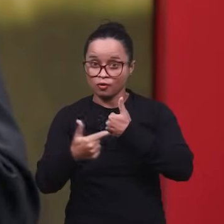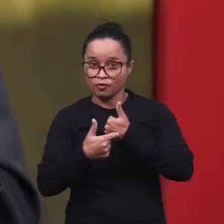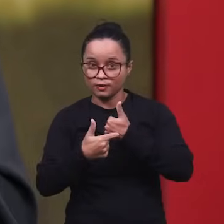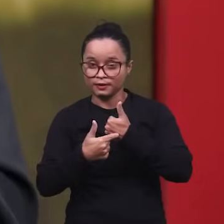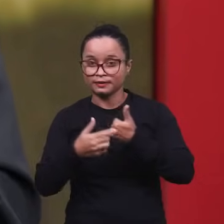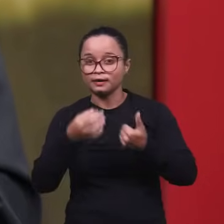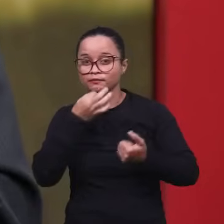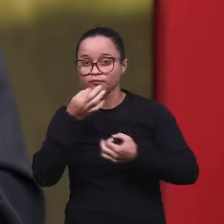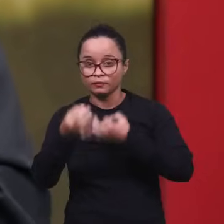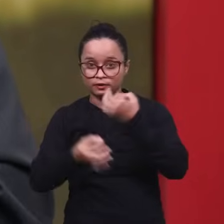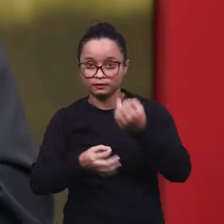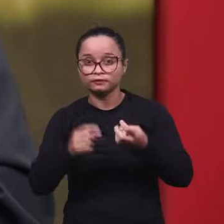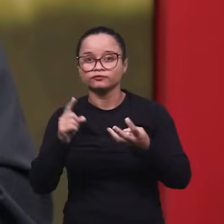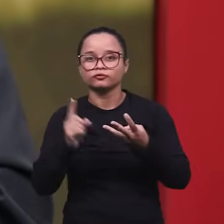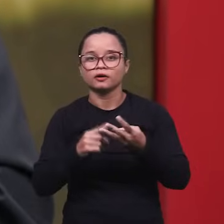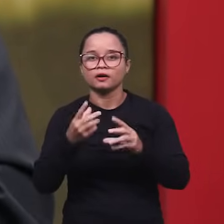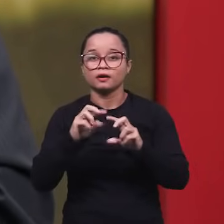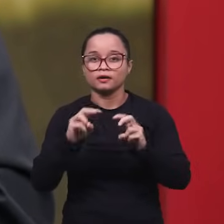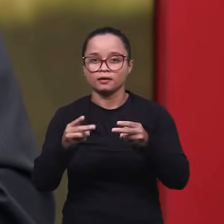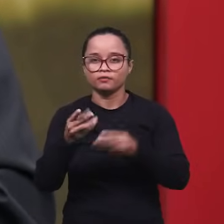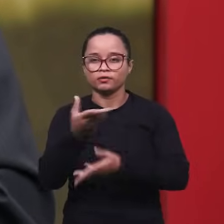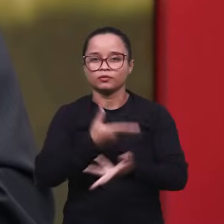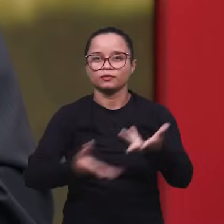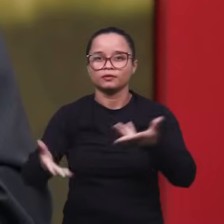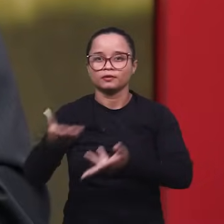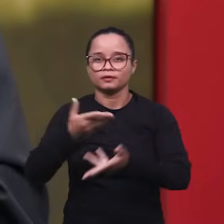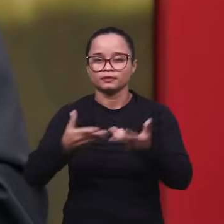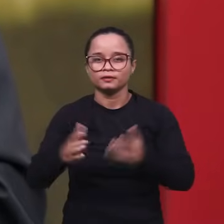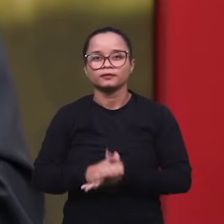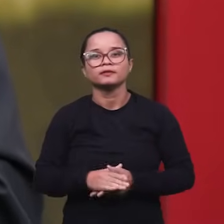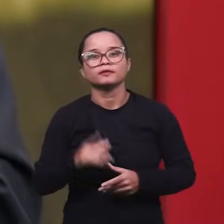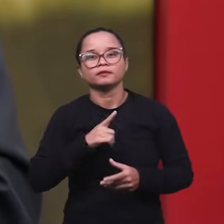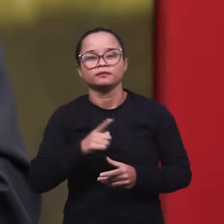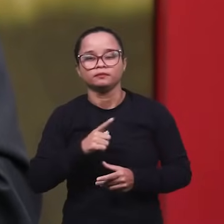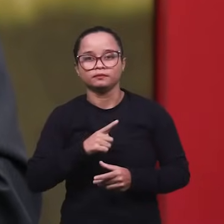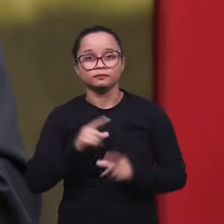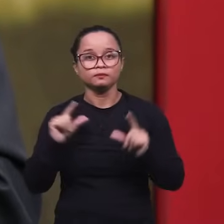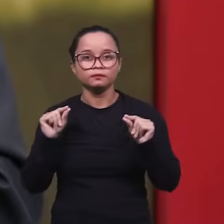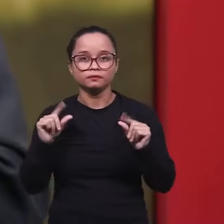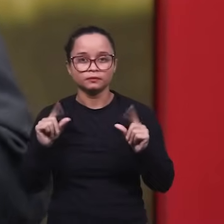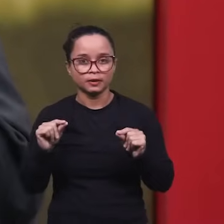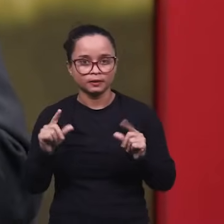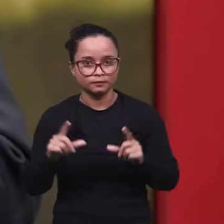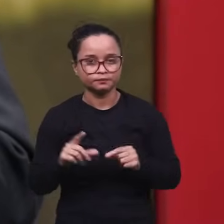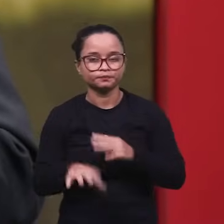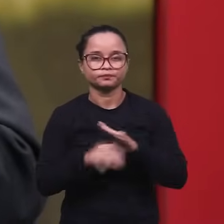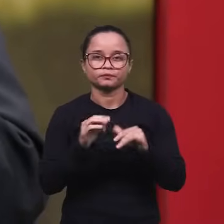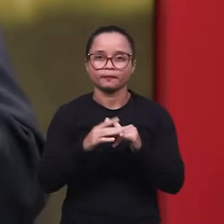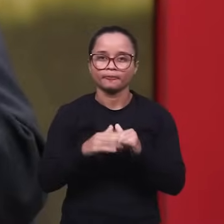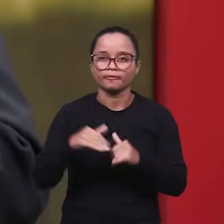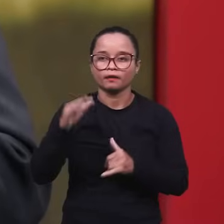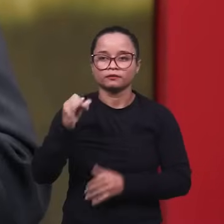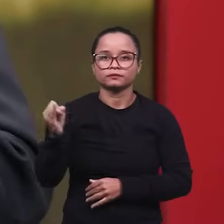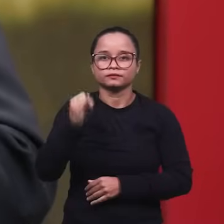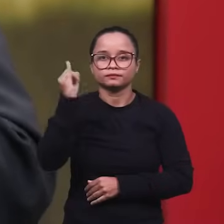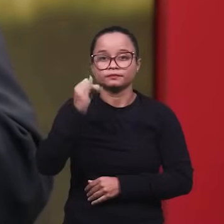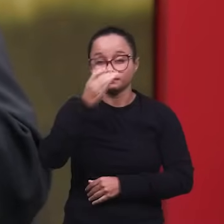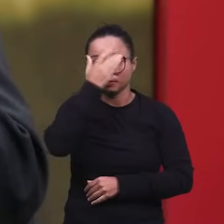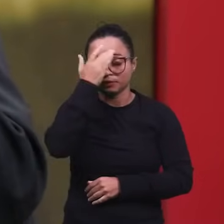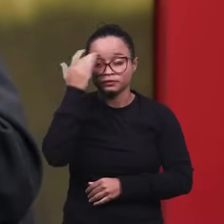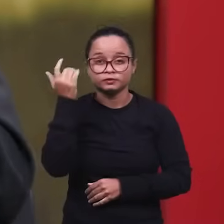já sabe, quando você faz isso através do YouTube, você faz com que o canal tenha mais relevância e mais pessoas